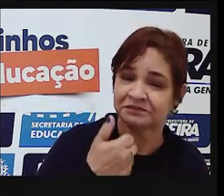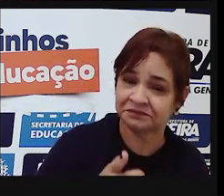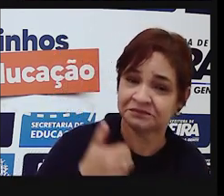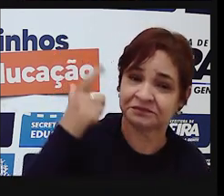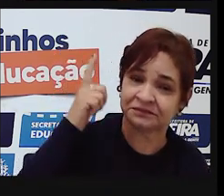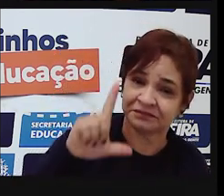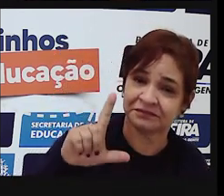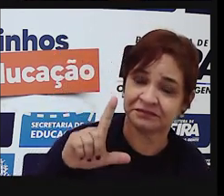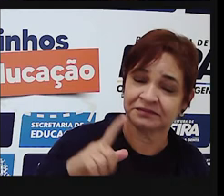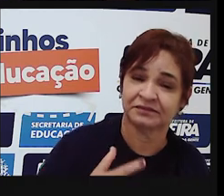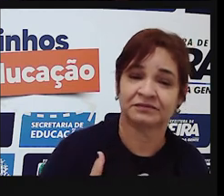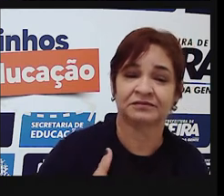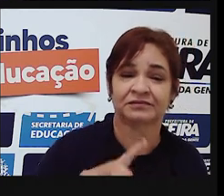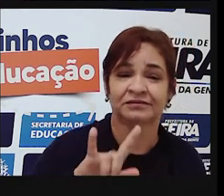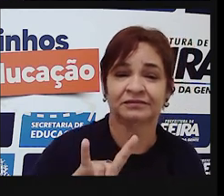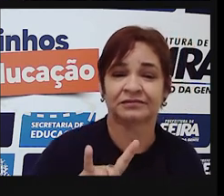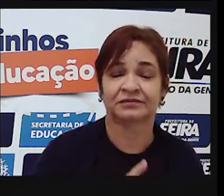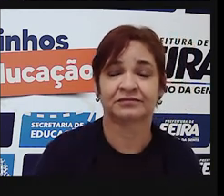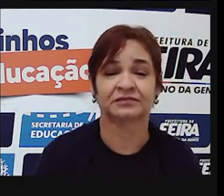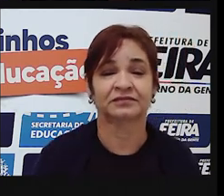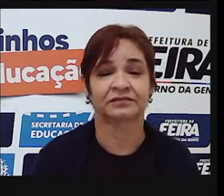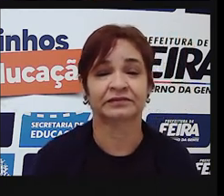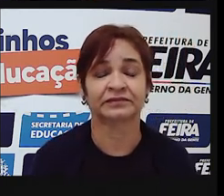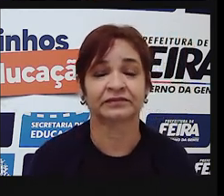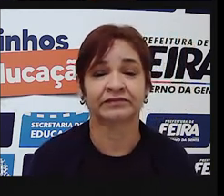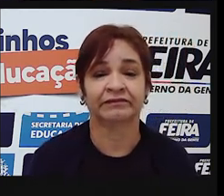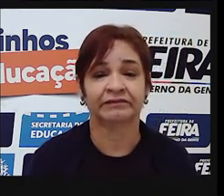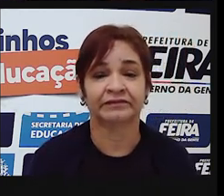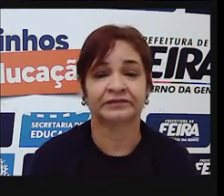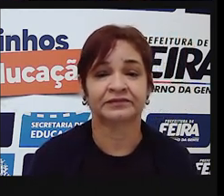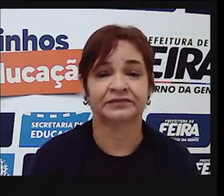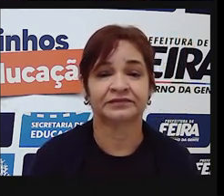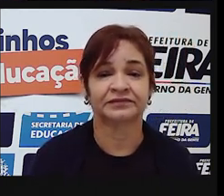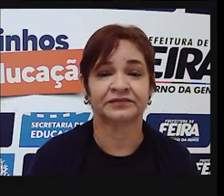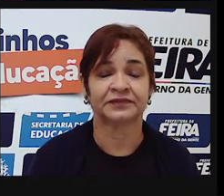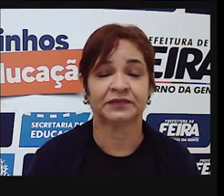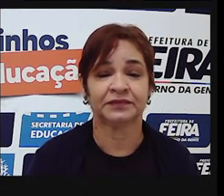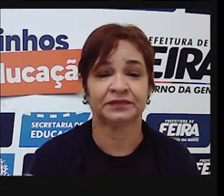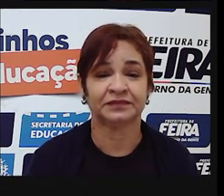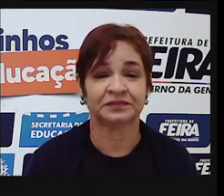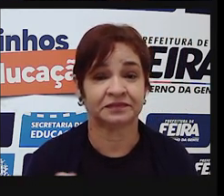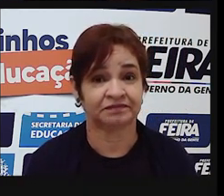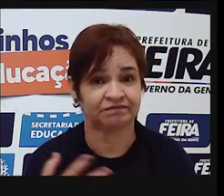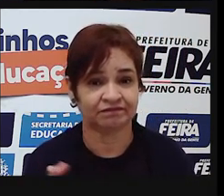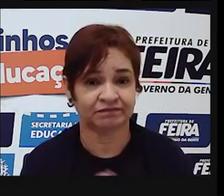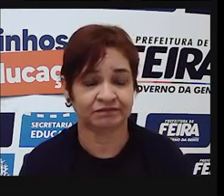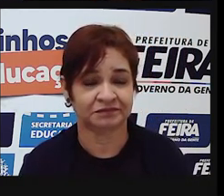gente, eu amava as músicas dela. Sou suspeita para falar.